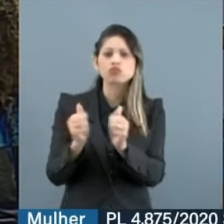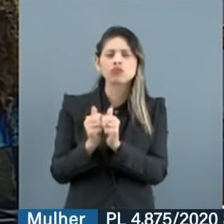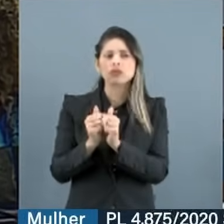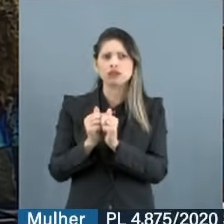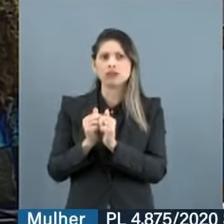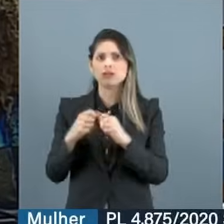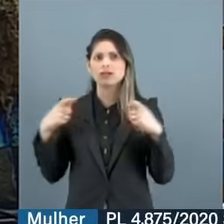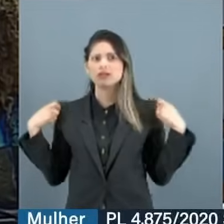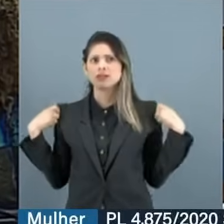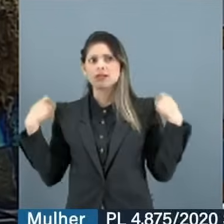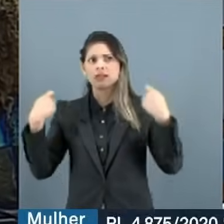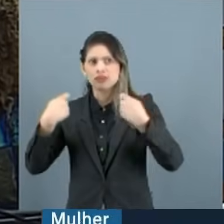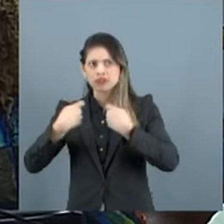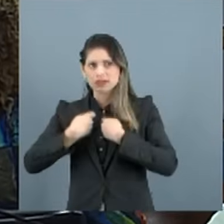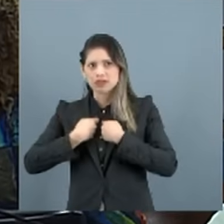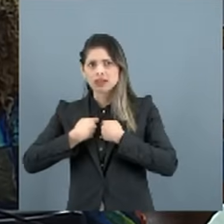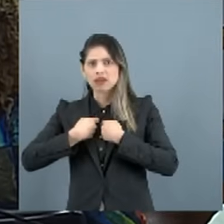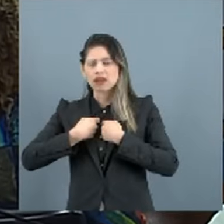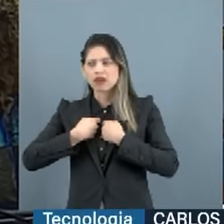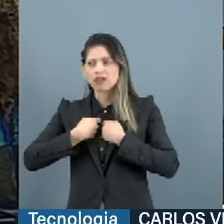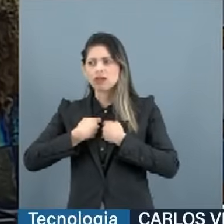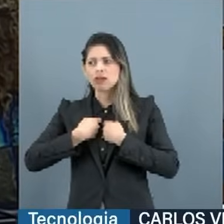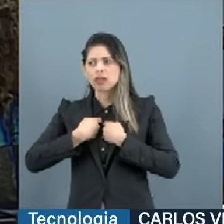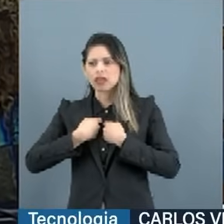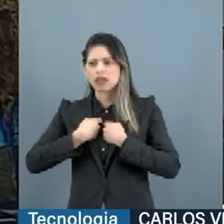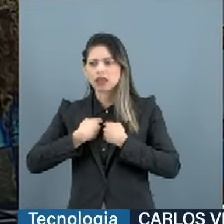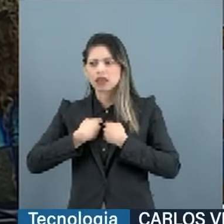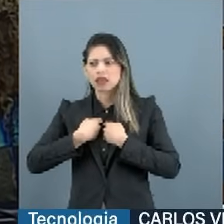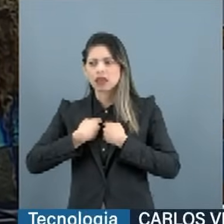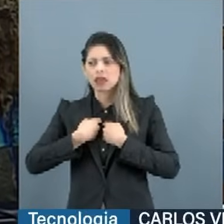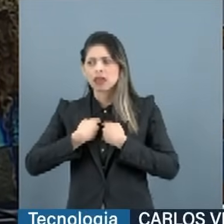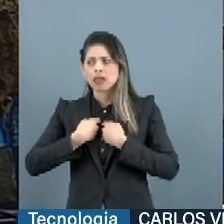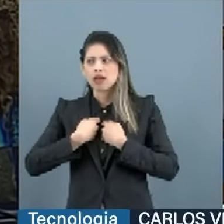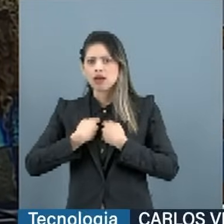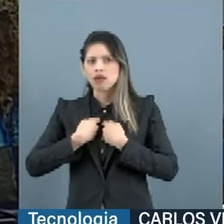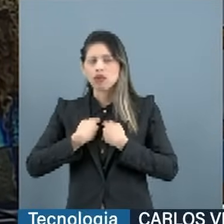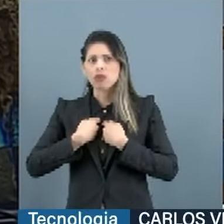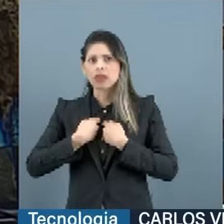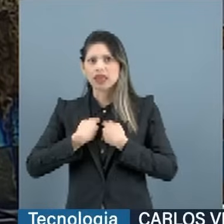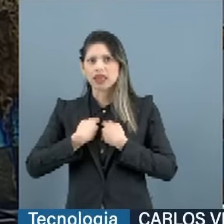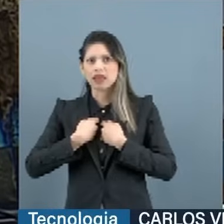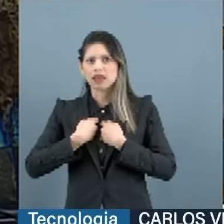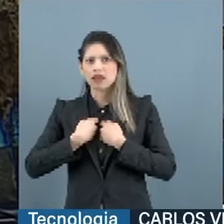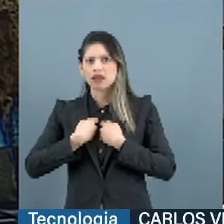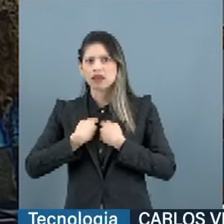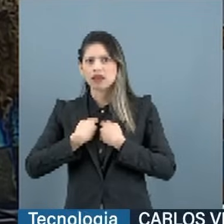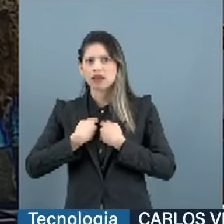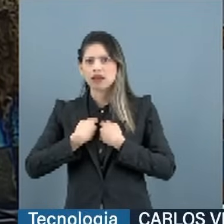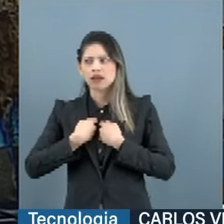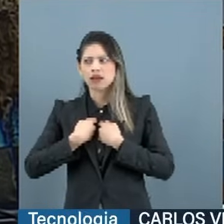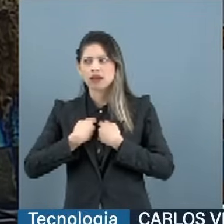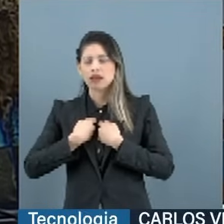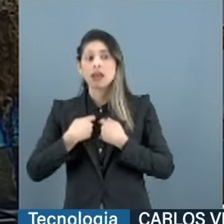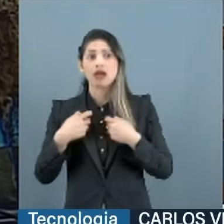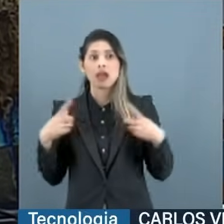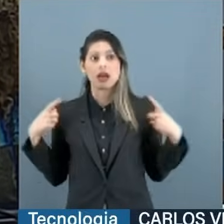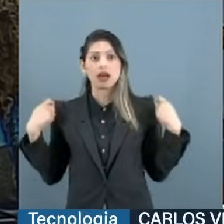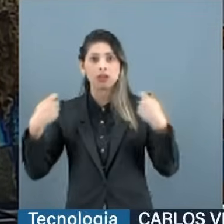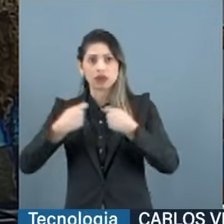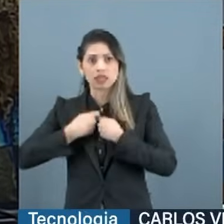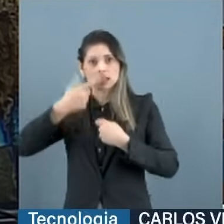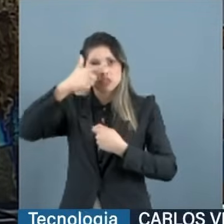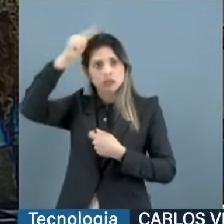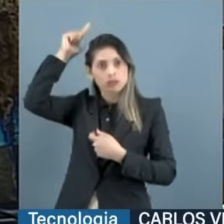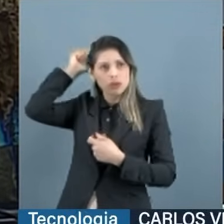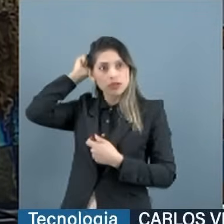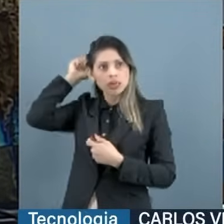Segundo ele, esse grampo ele foi realizado já, que teria conversas comprometedoras do ministro, e ele precisava